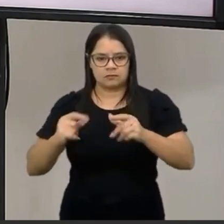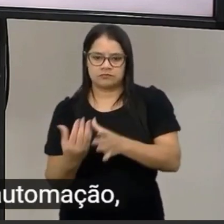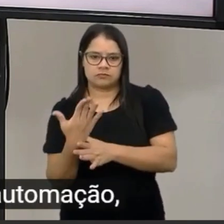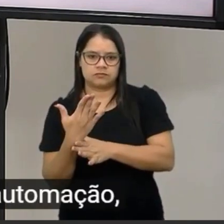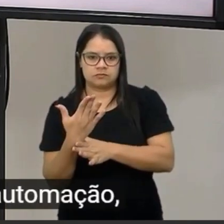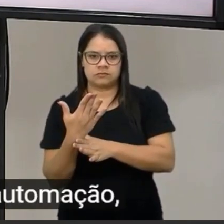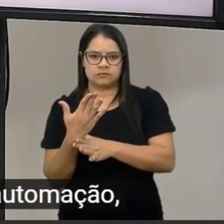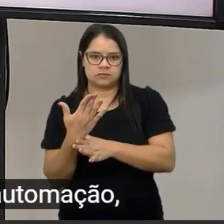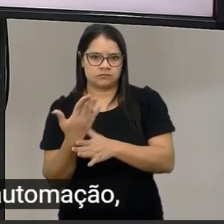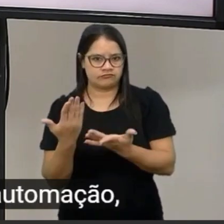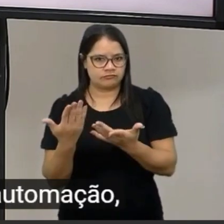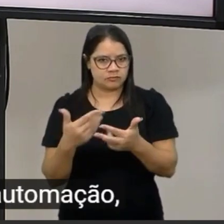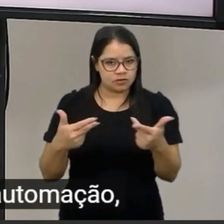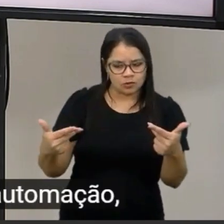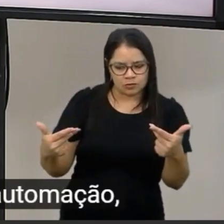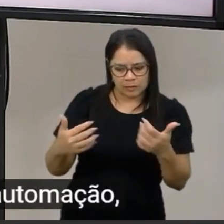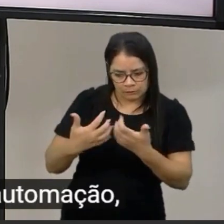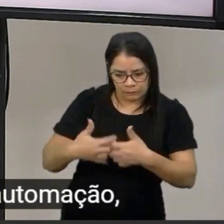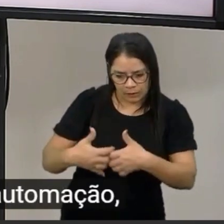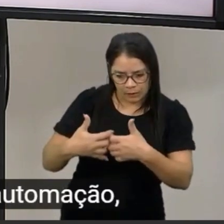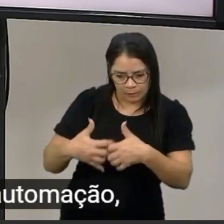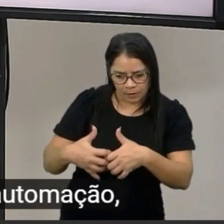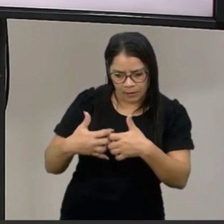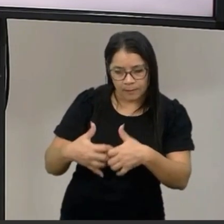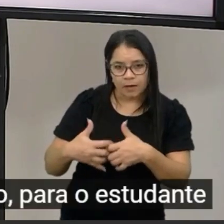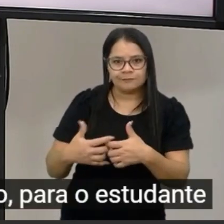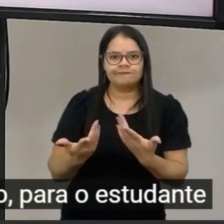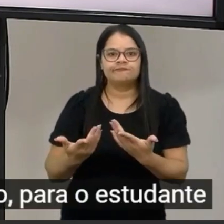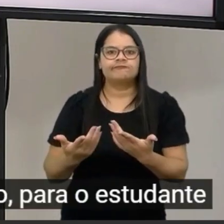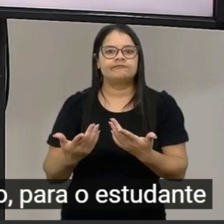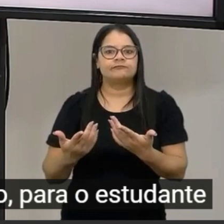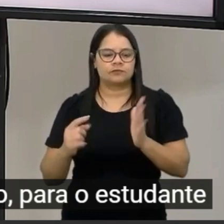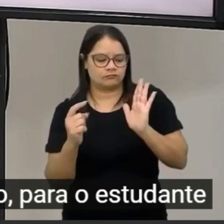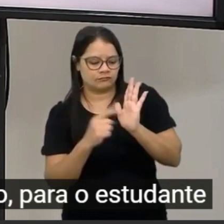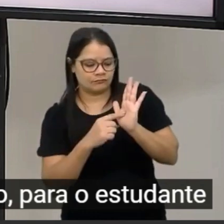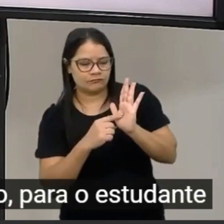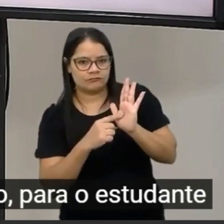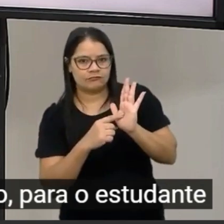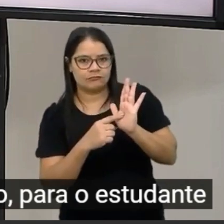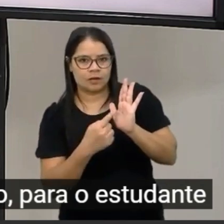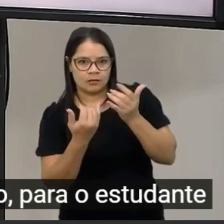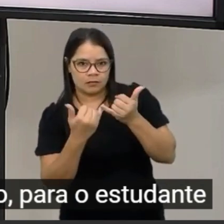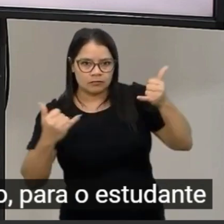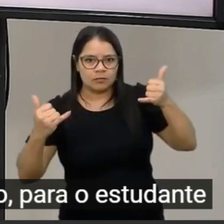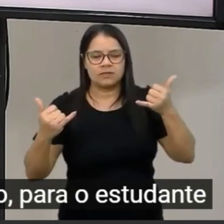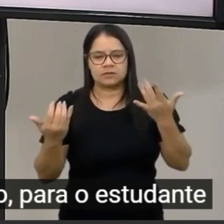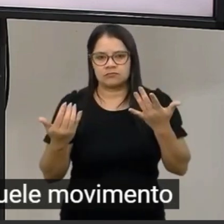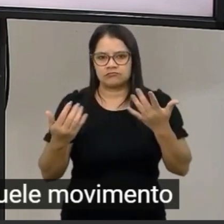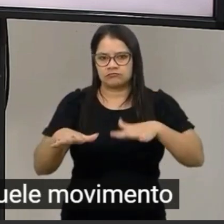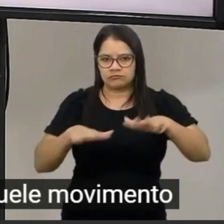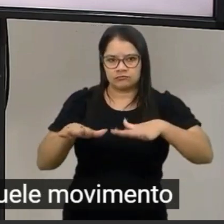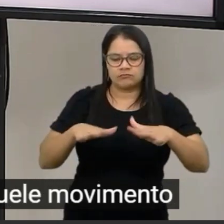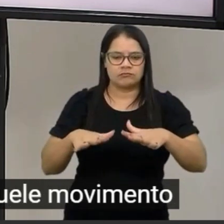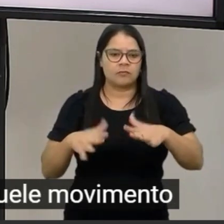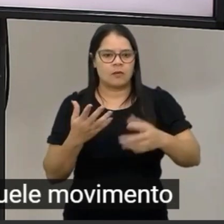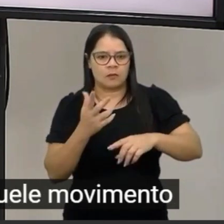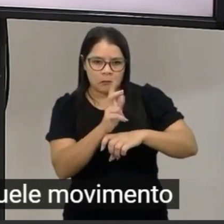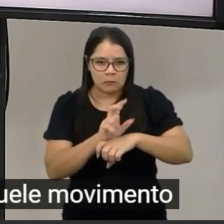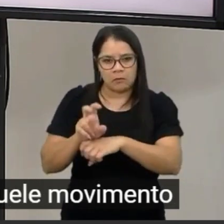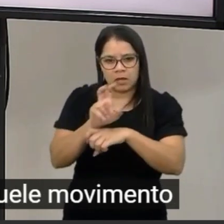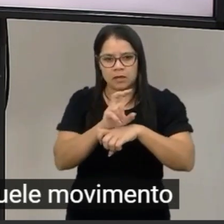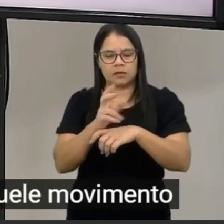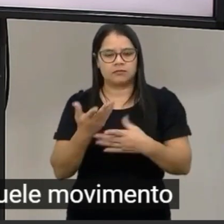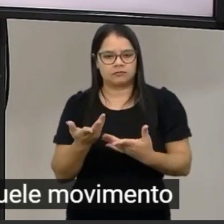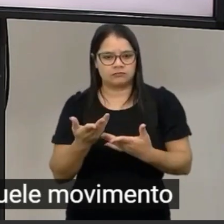surge através do quê? De alguma engrenagem. E quando a gente faz a automação ela não deixa de envolver o movimento mecânico. Então, para o estudante entender o que é uma